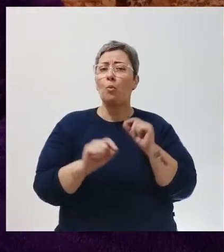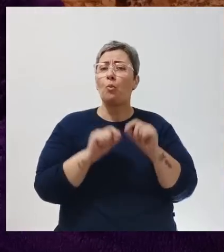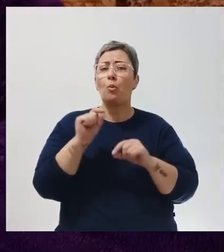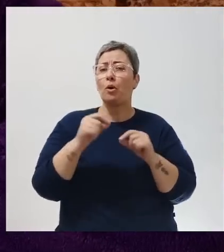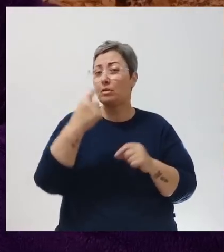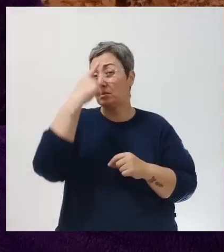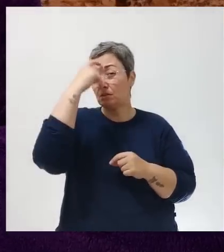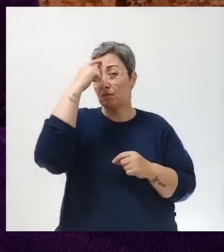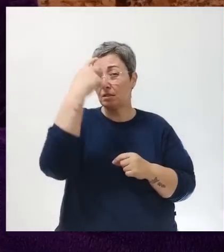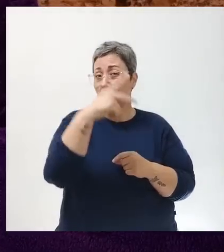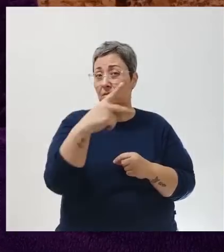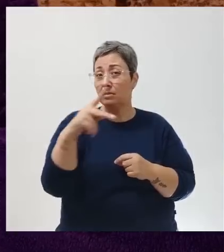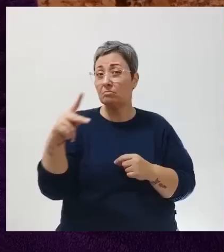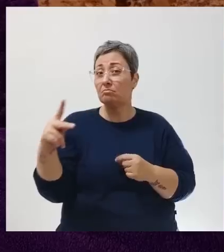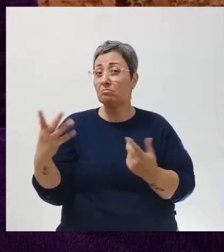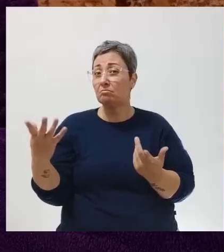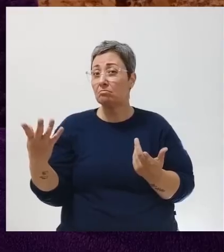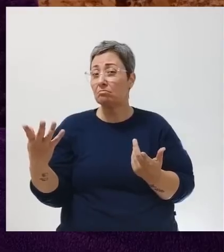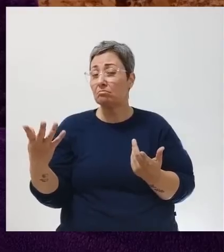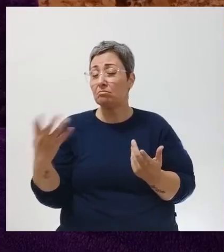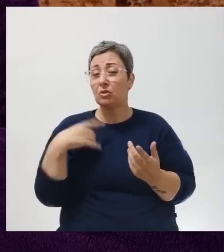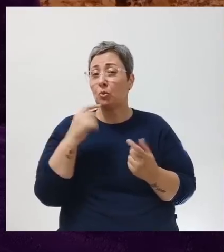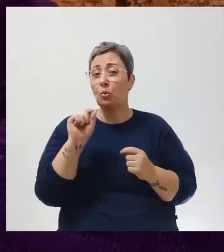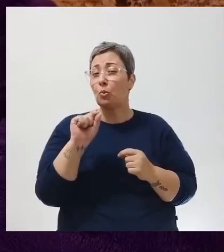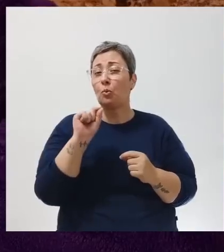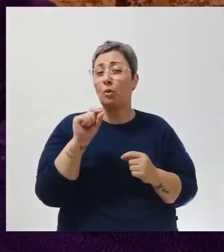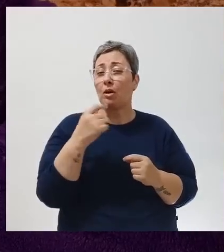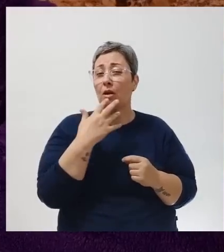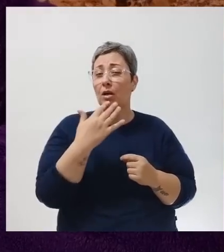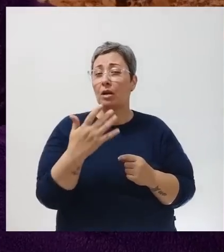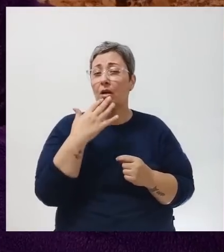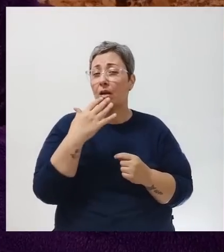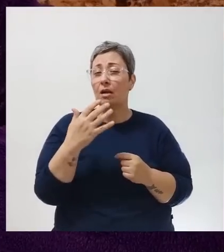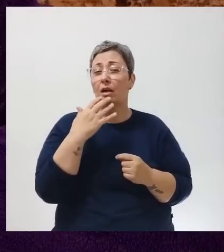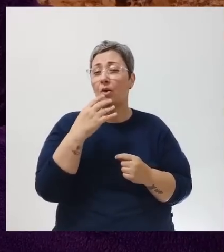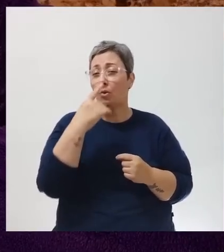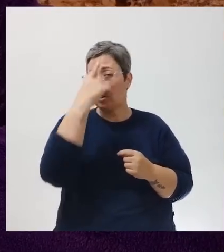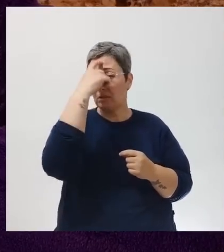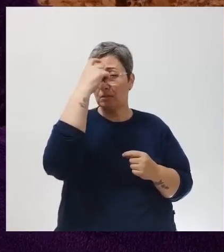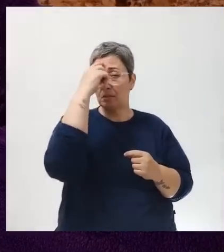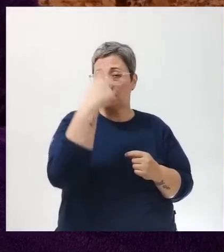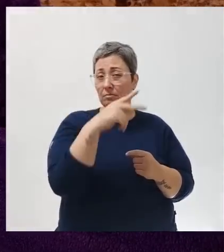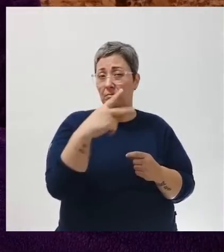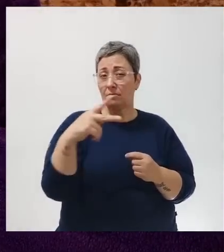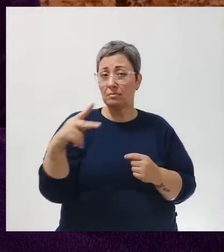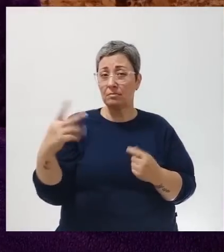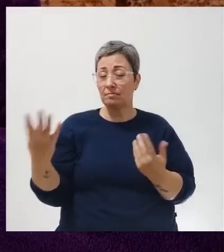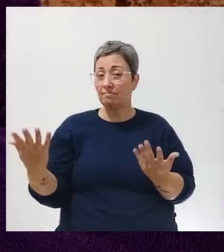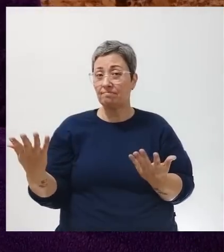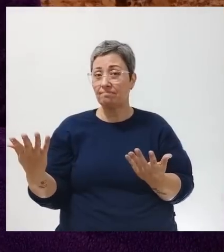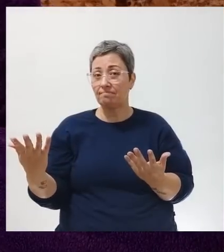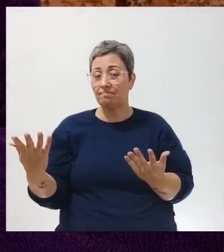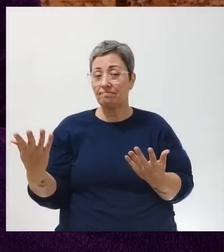Quais são as suas ideias? Quais são as cores das suas ideias?